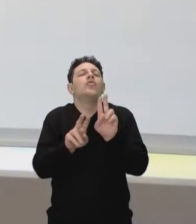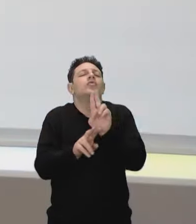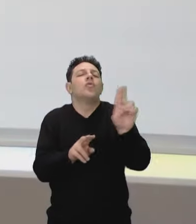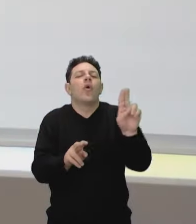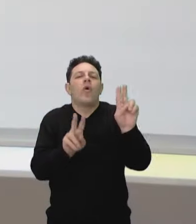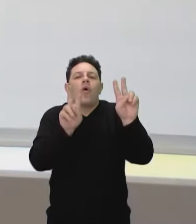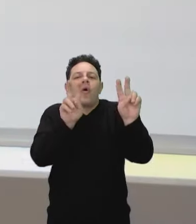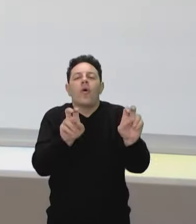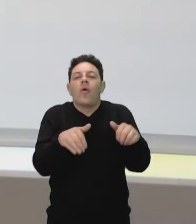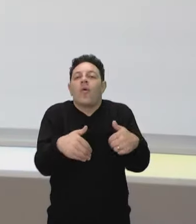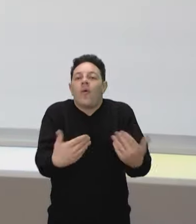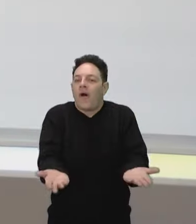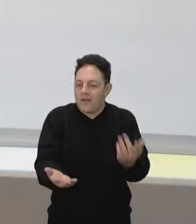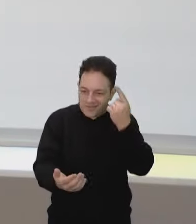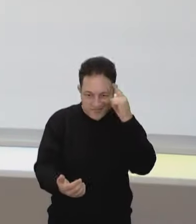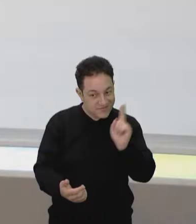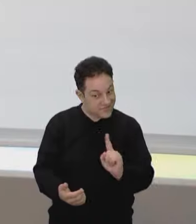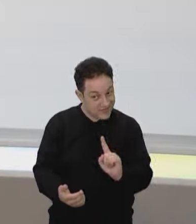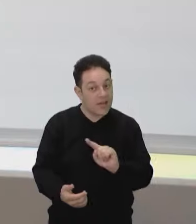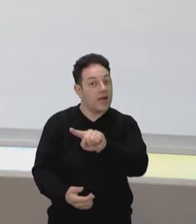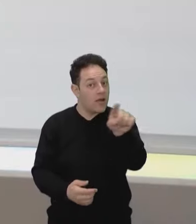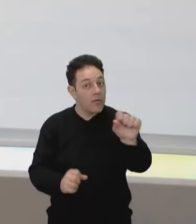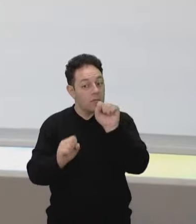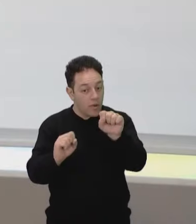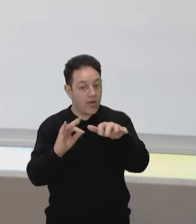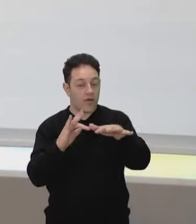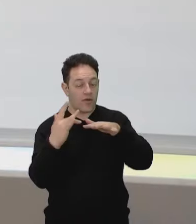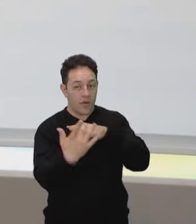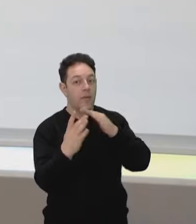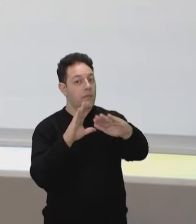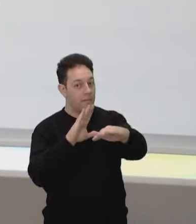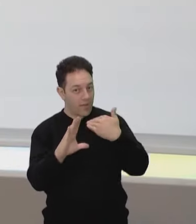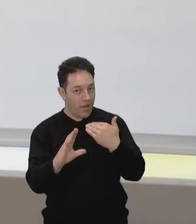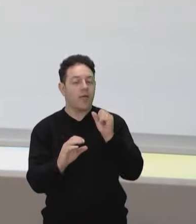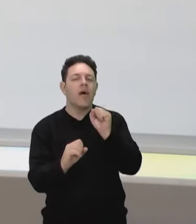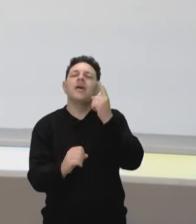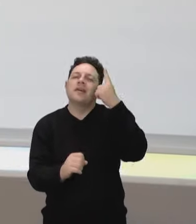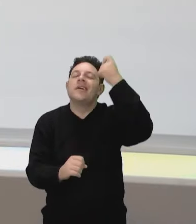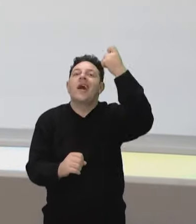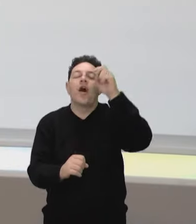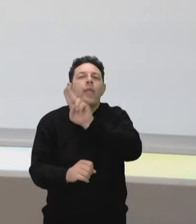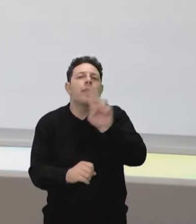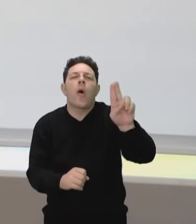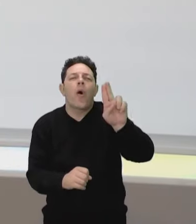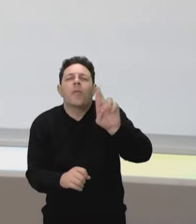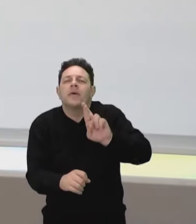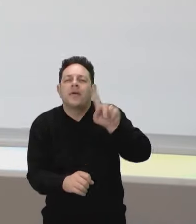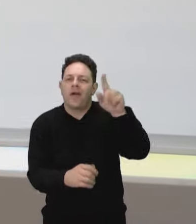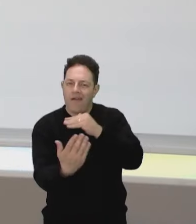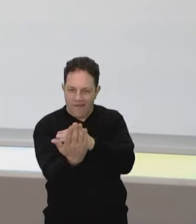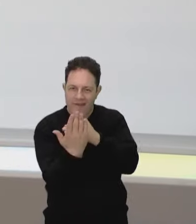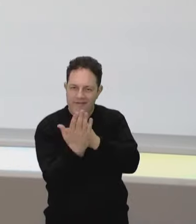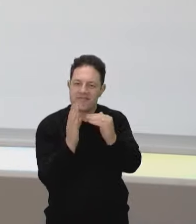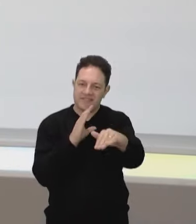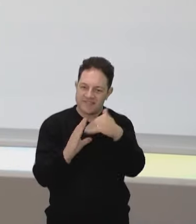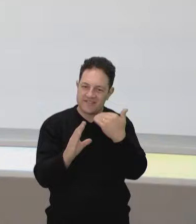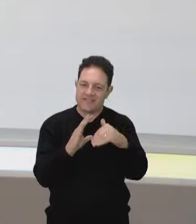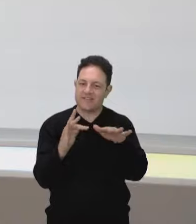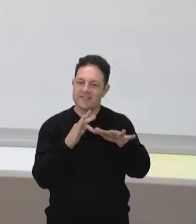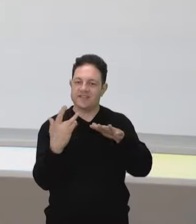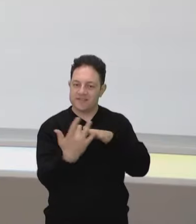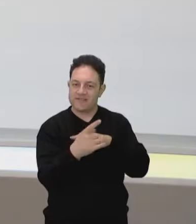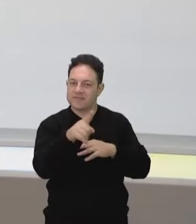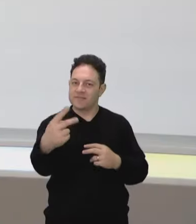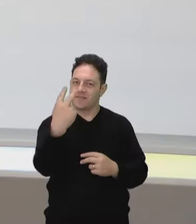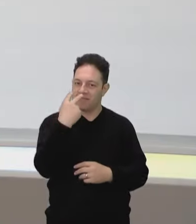poderia chamar esse jogo. Esse jogo não tem nome ainda, eu aguardo aí uma contribuição aí de vocês, estudantes que